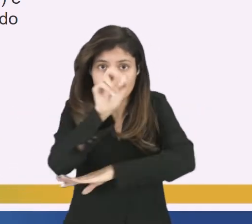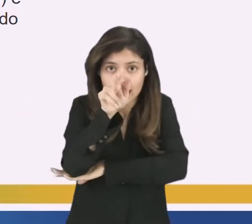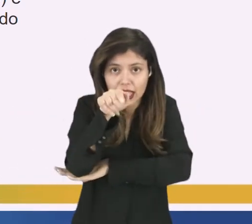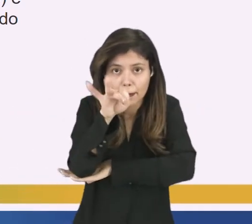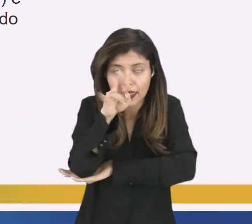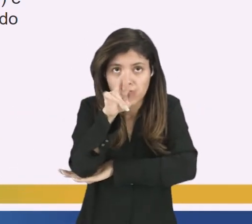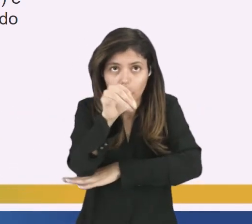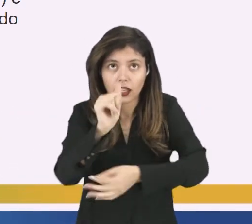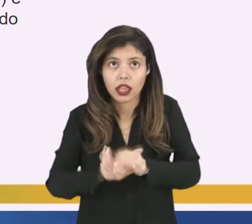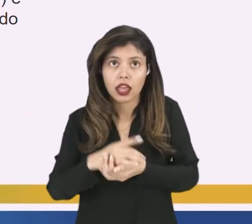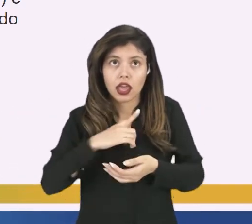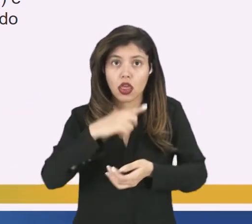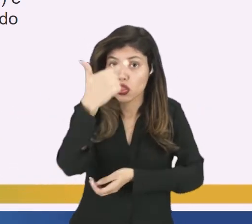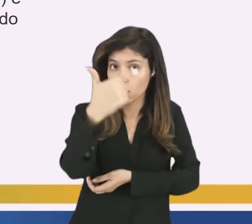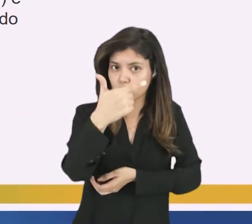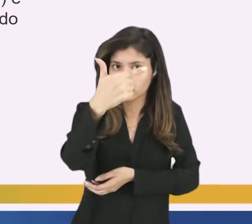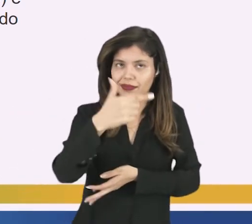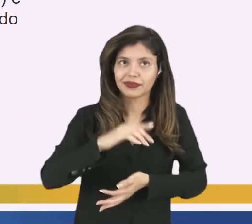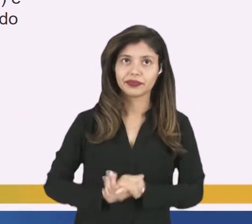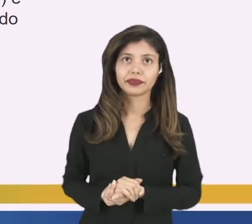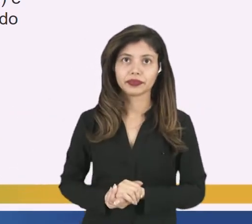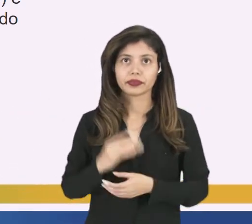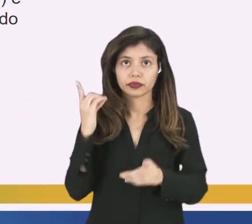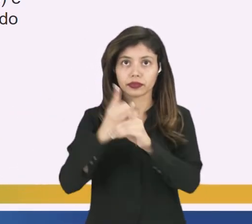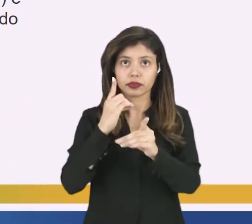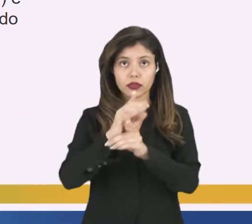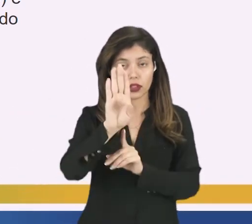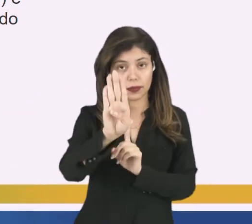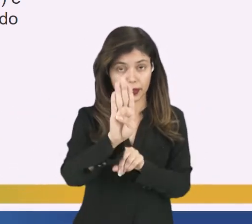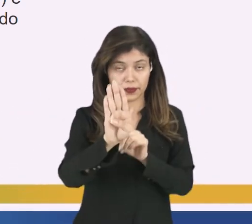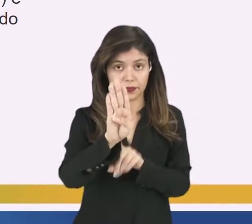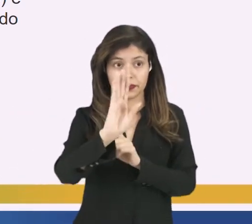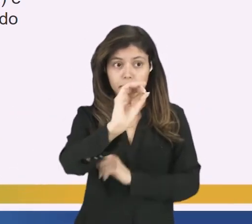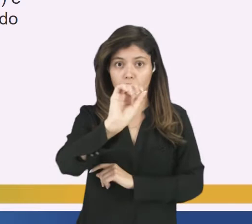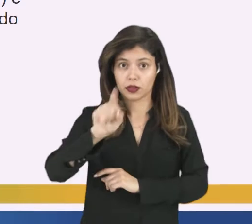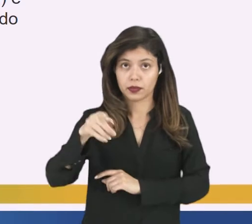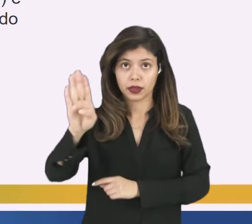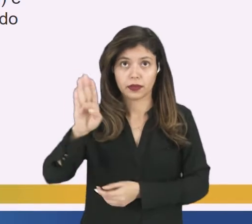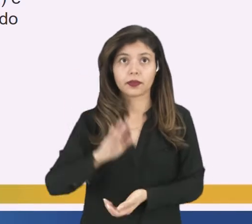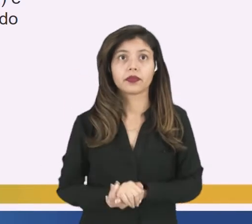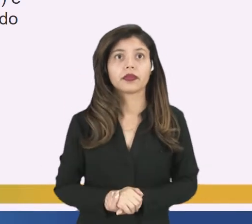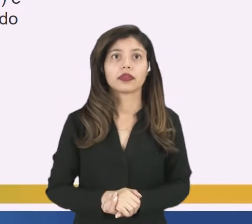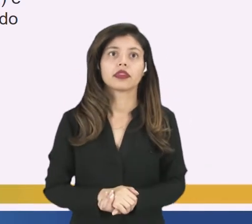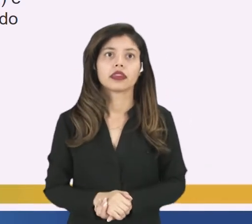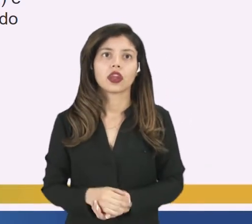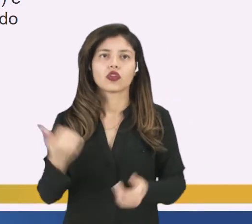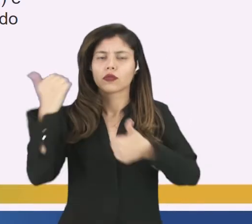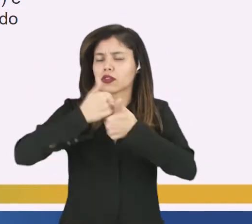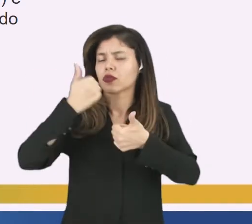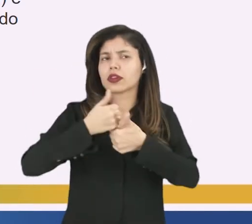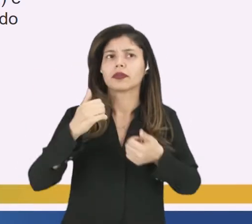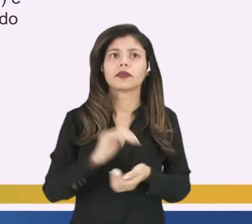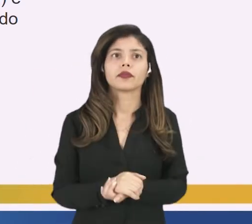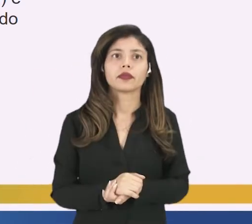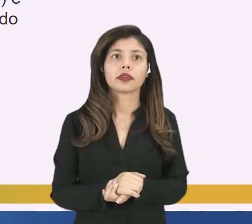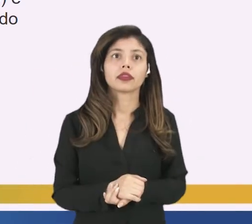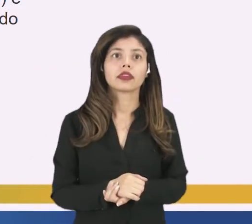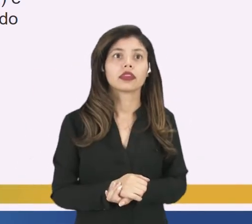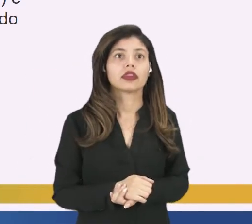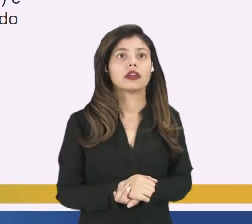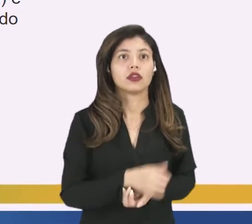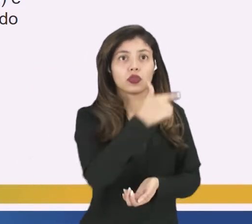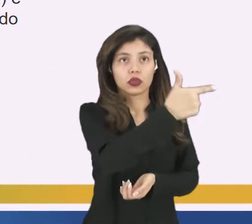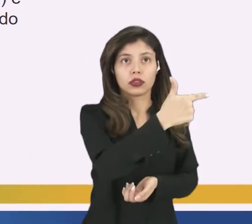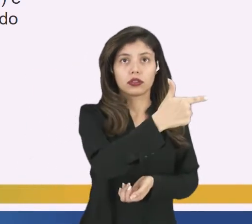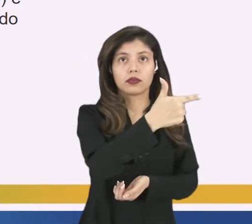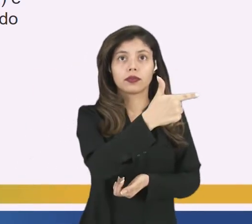forma segmentária. Ela tem coeficiente angular igual a 2. Vamos encontrar o ponto B, 0 e B, substituindo na expressão. Lembra aqui,